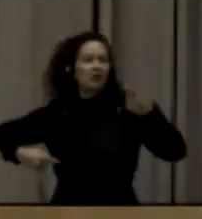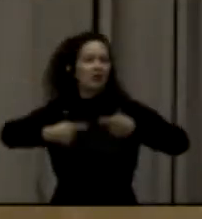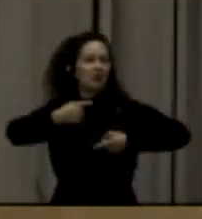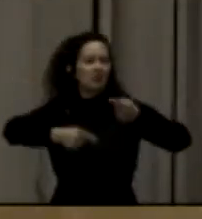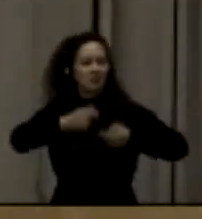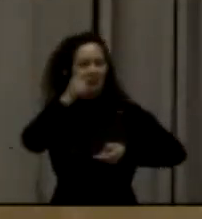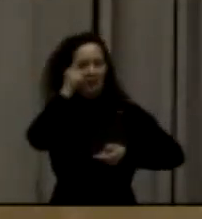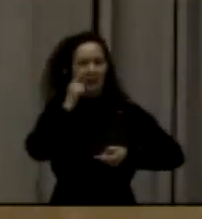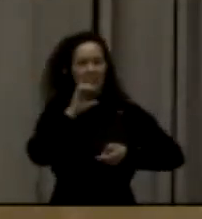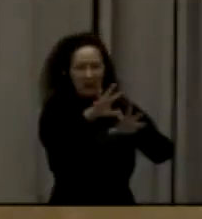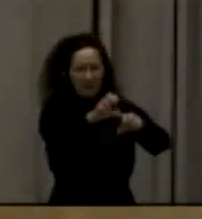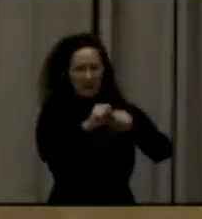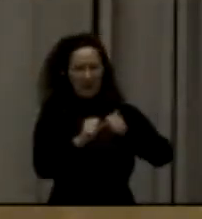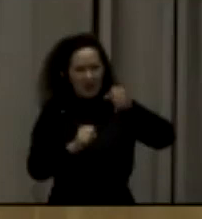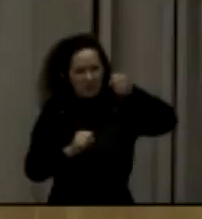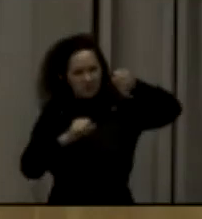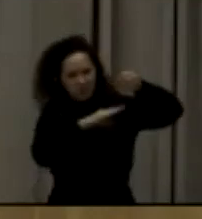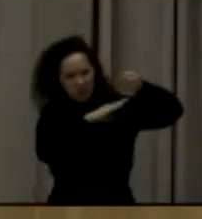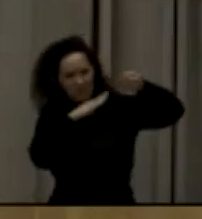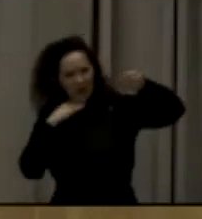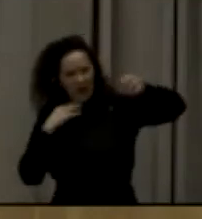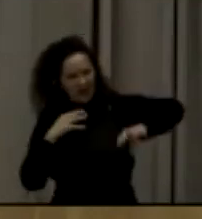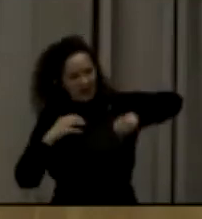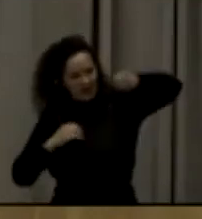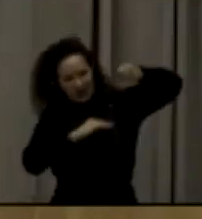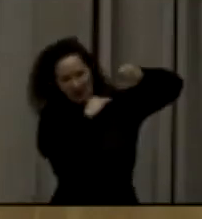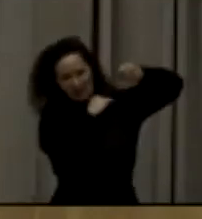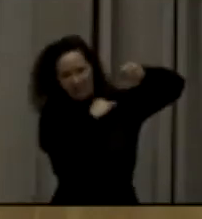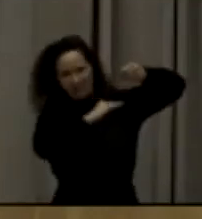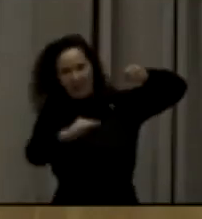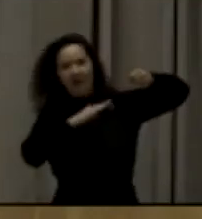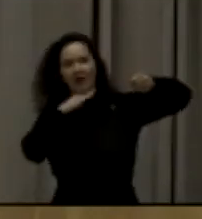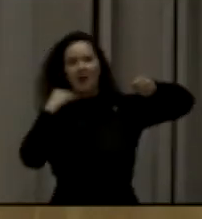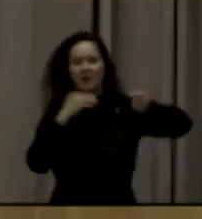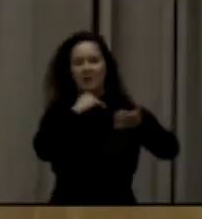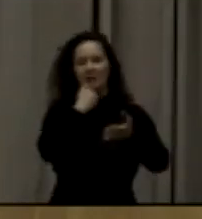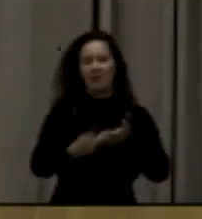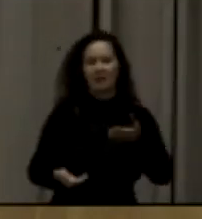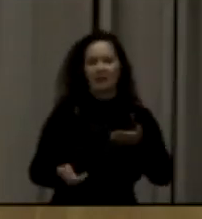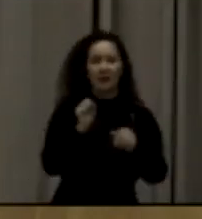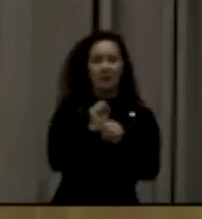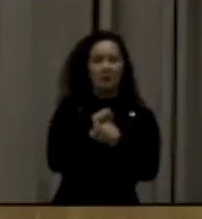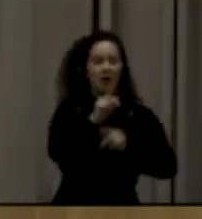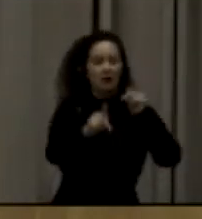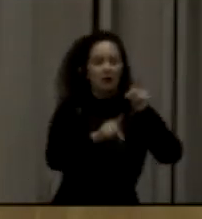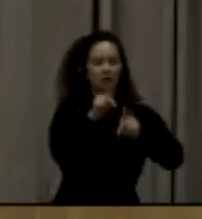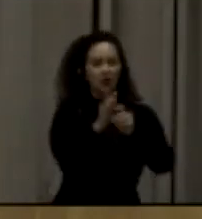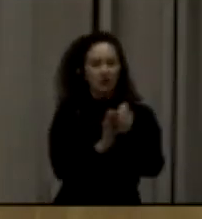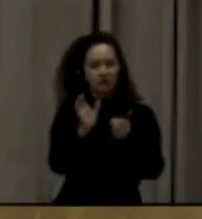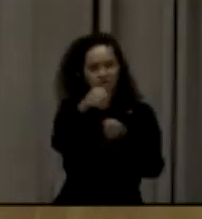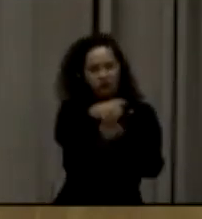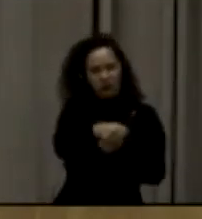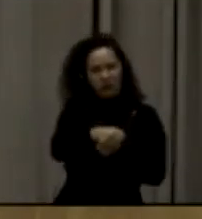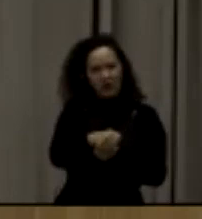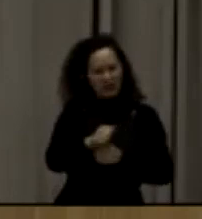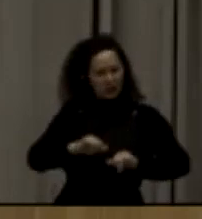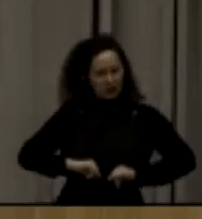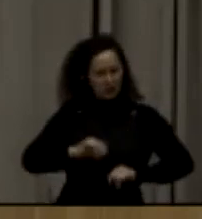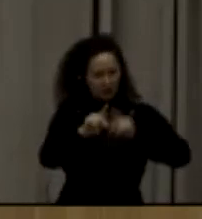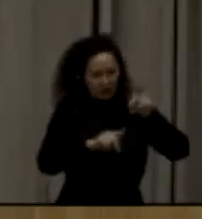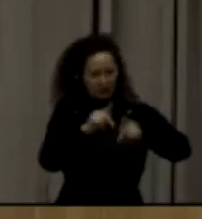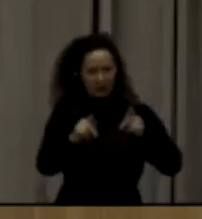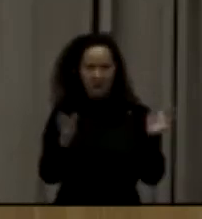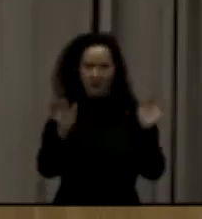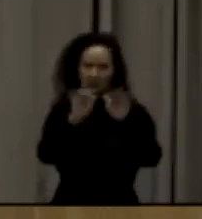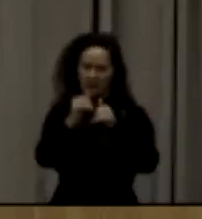politicamente para poder pegá-lo pelo cabelo e cortar a cabeça e para deixar de explorar os nossos povos. E é